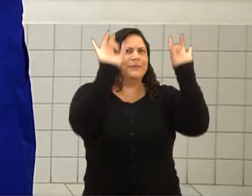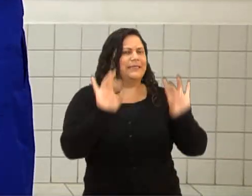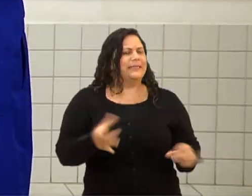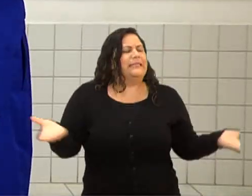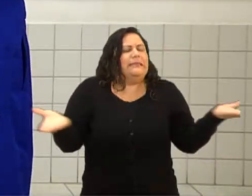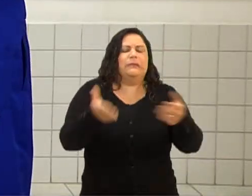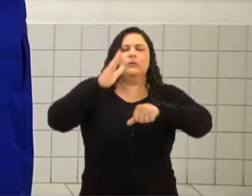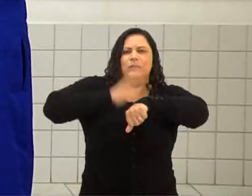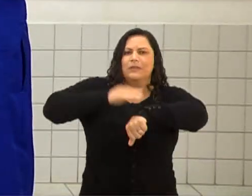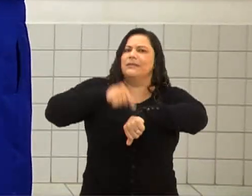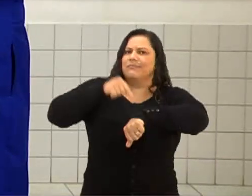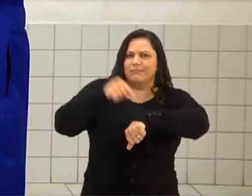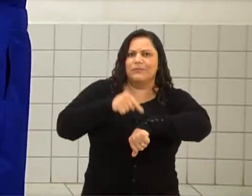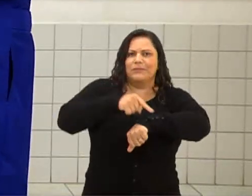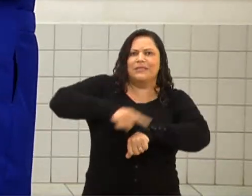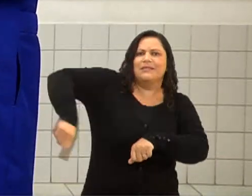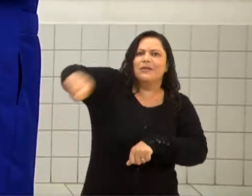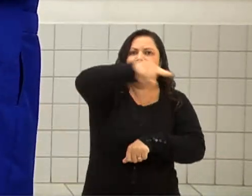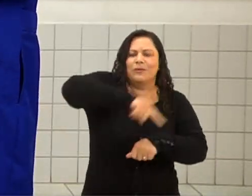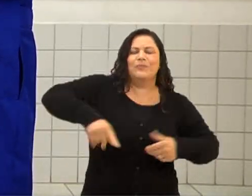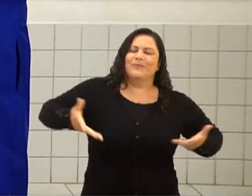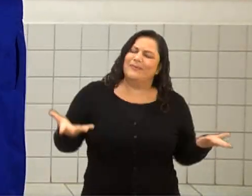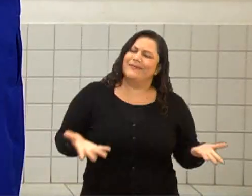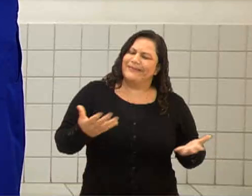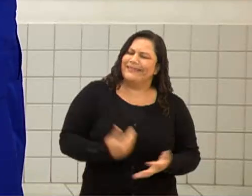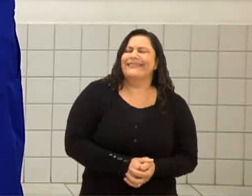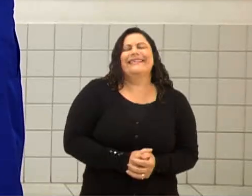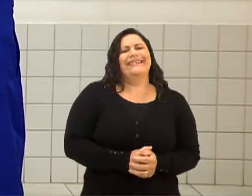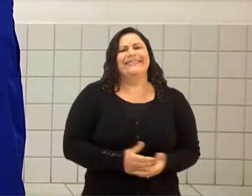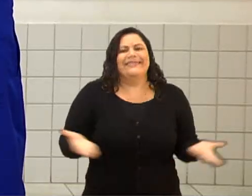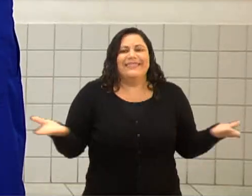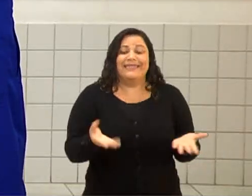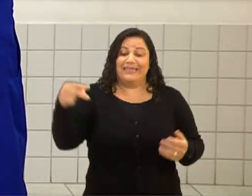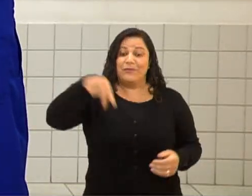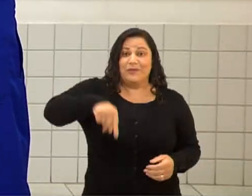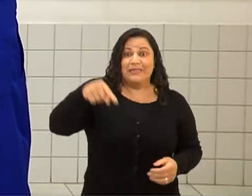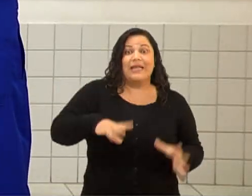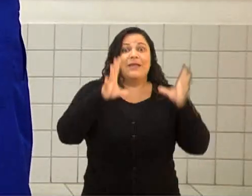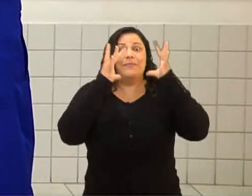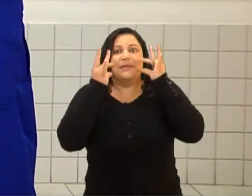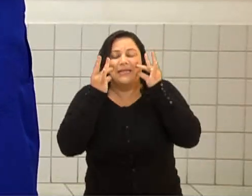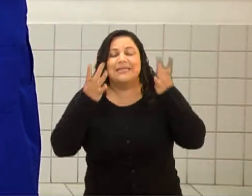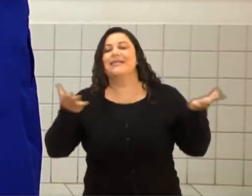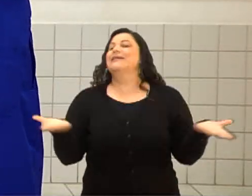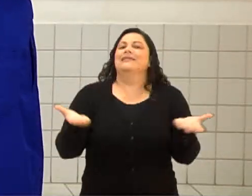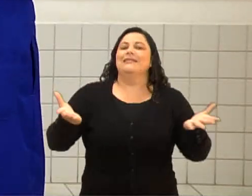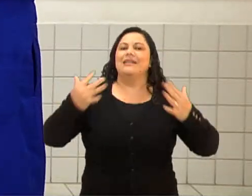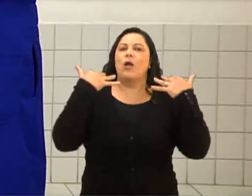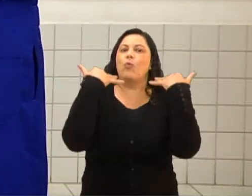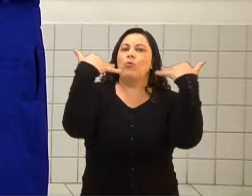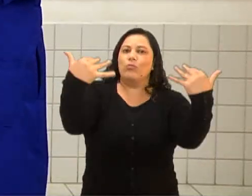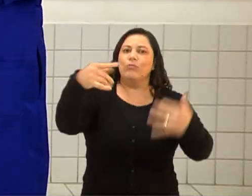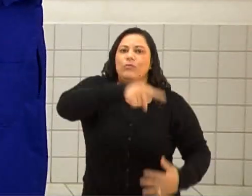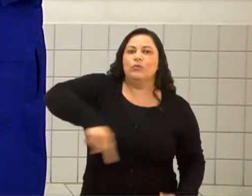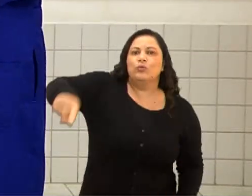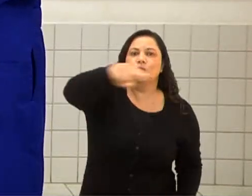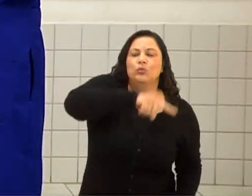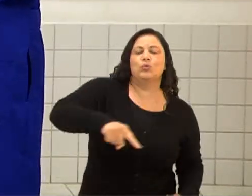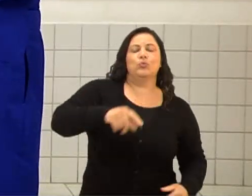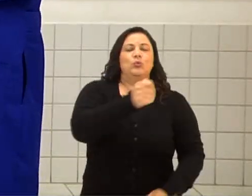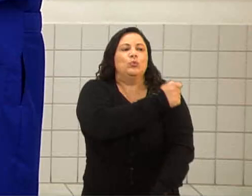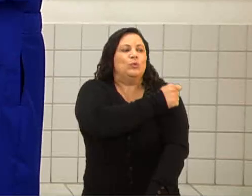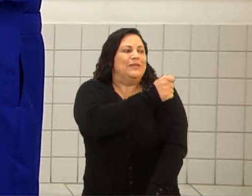mesmo, estar com vocês, né, professora Rosa? E nós estamos aqui ao vivo com todos os alunos do 7º ano